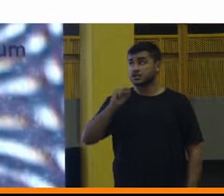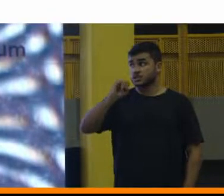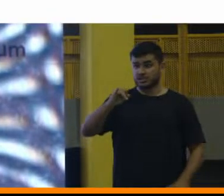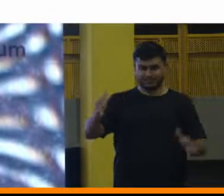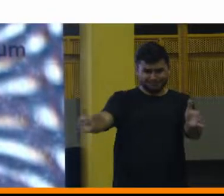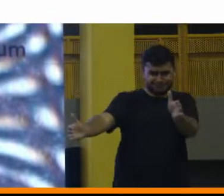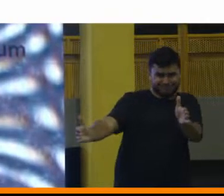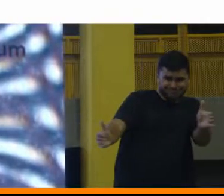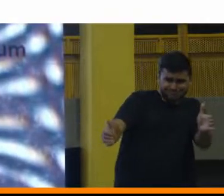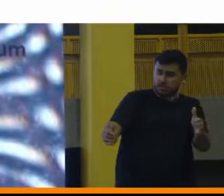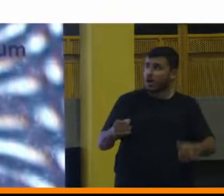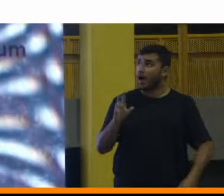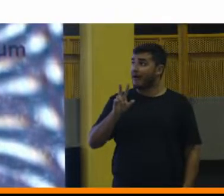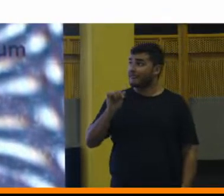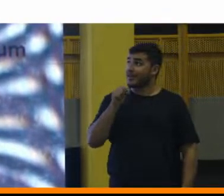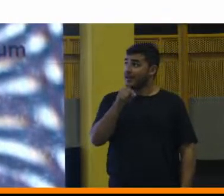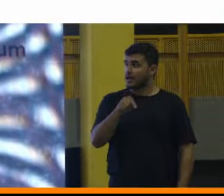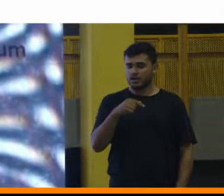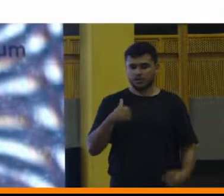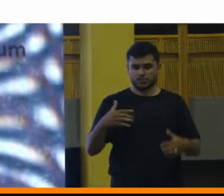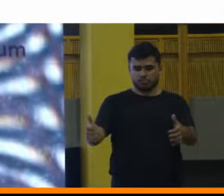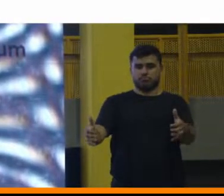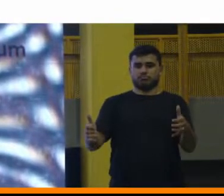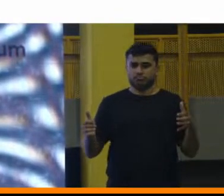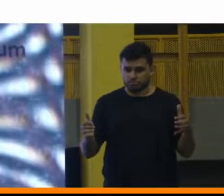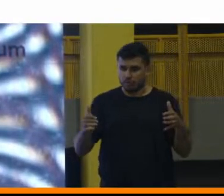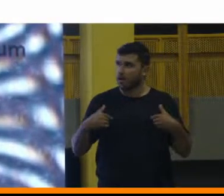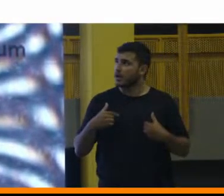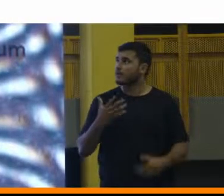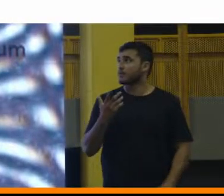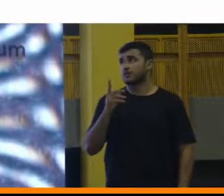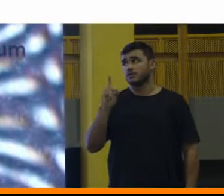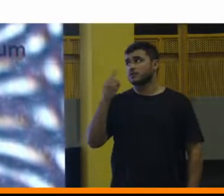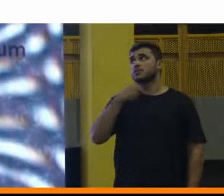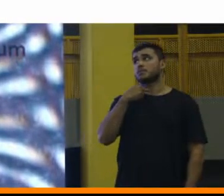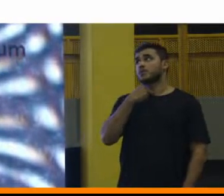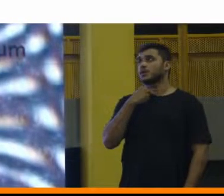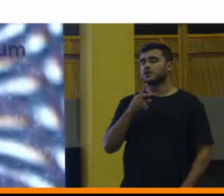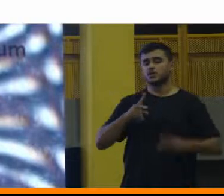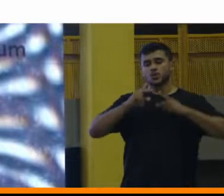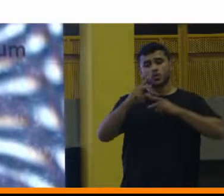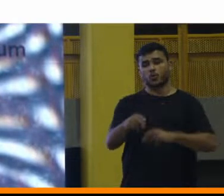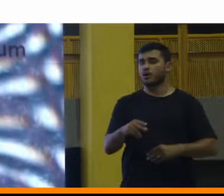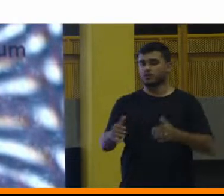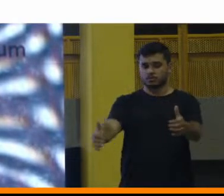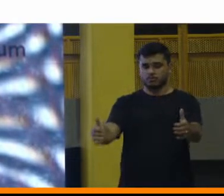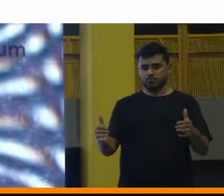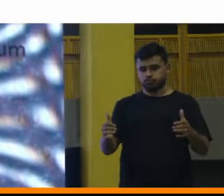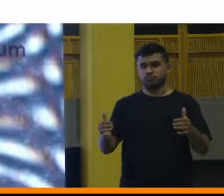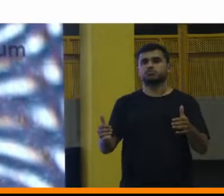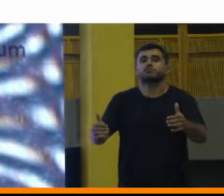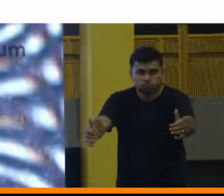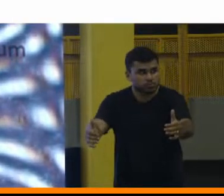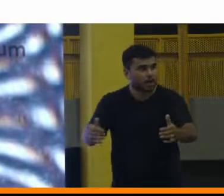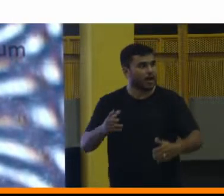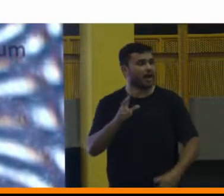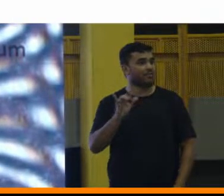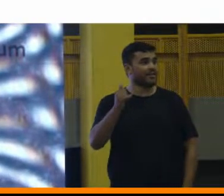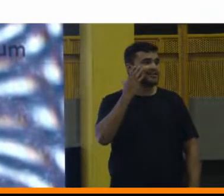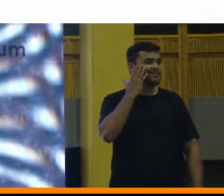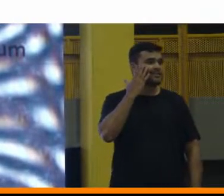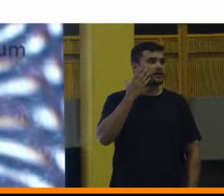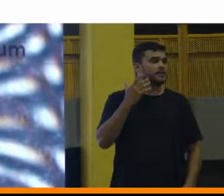móvel puxará de volta, igualzinho, e assim